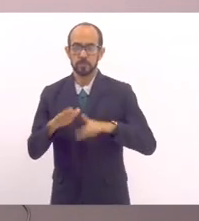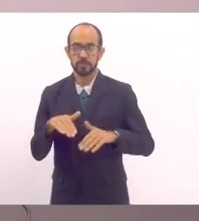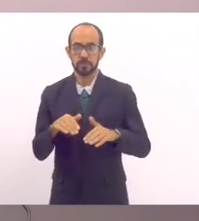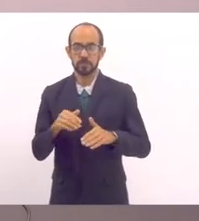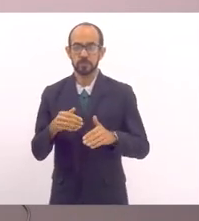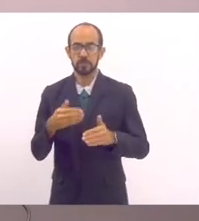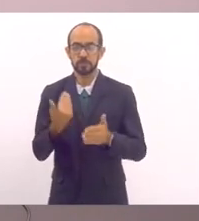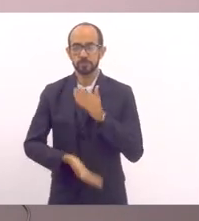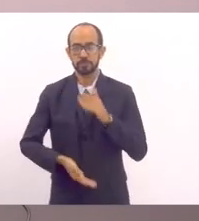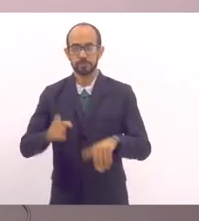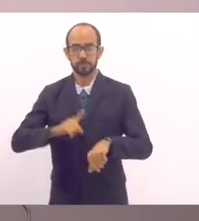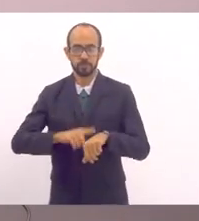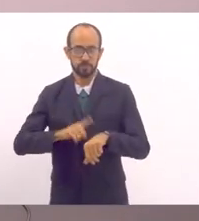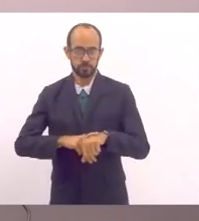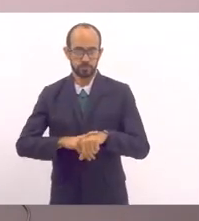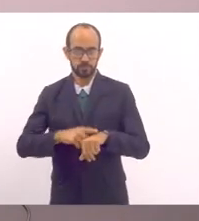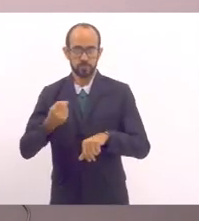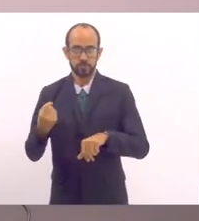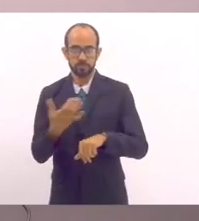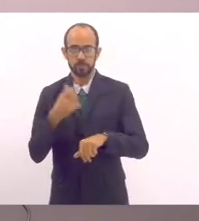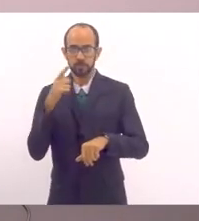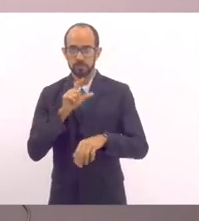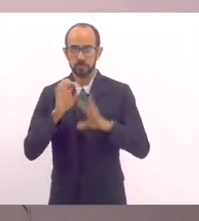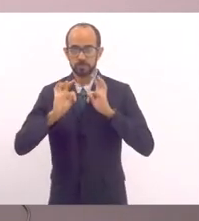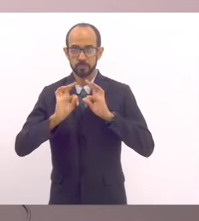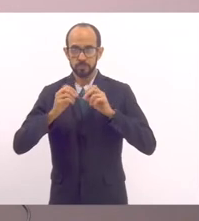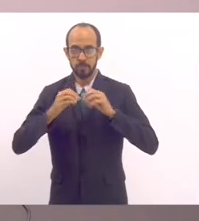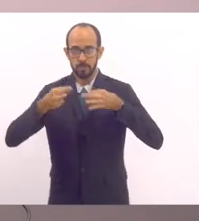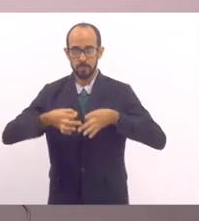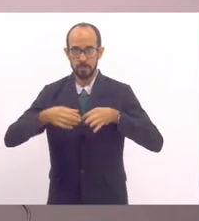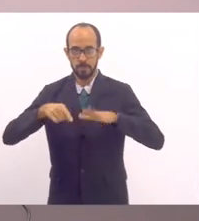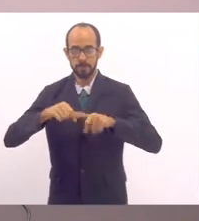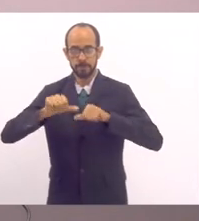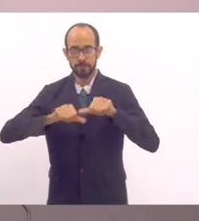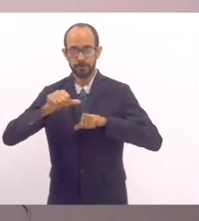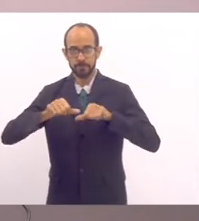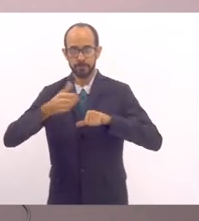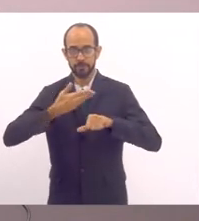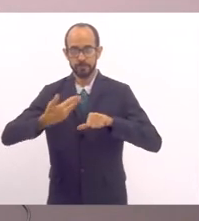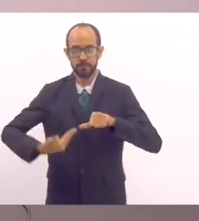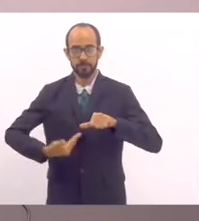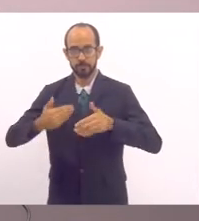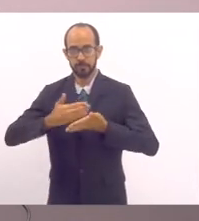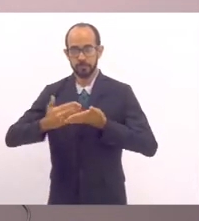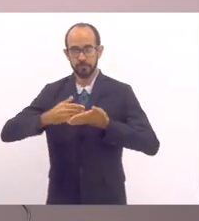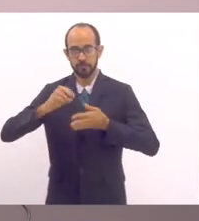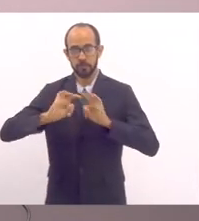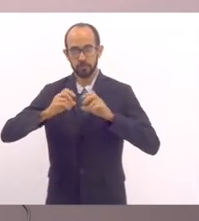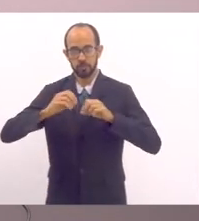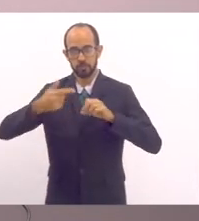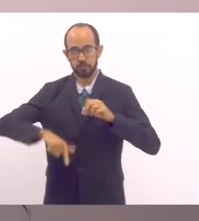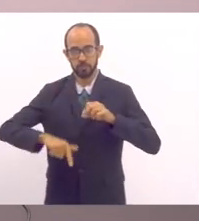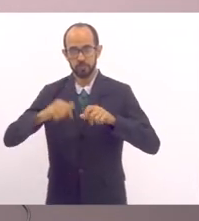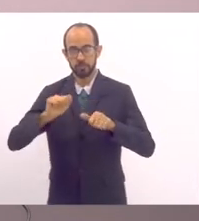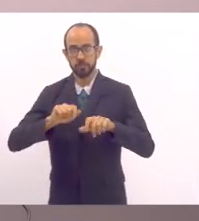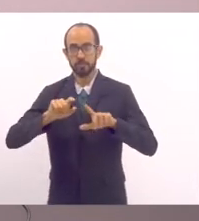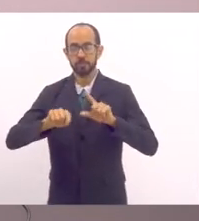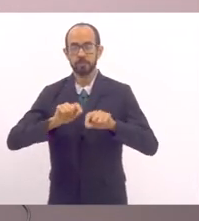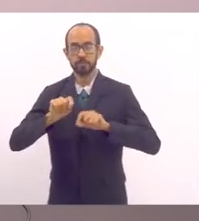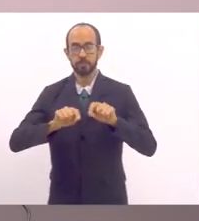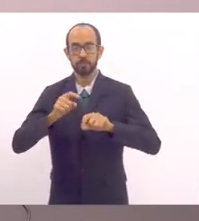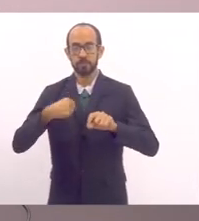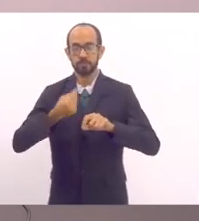verdade. A gente tem eleição, quando a gente está tudo certo, já troca o governo, aí começa tudo da estaca zero, e a gente não tem